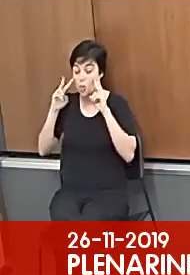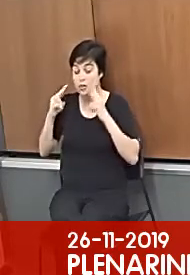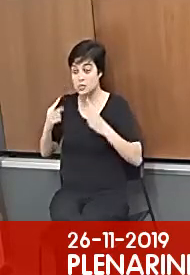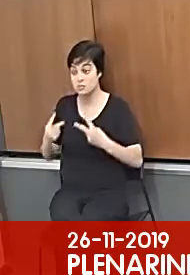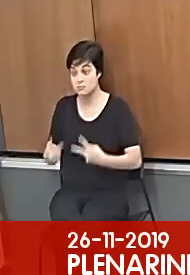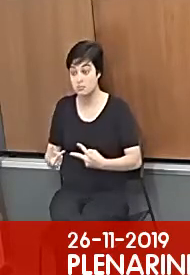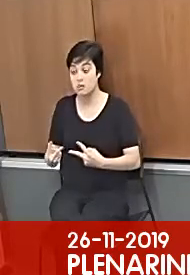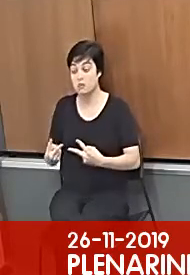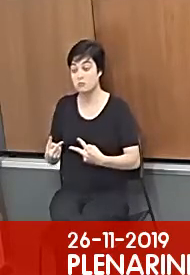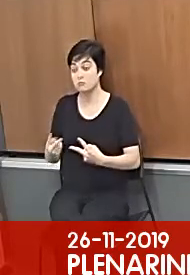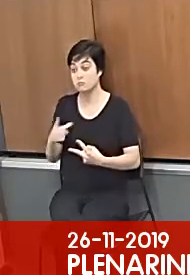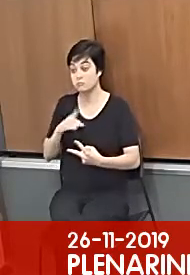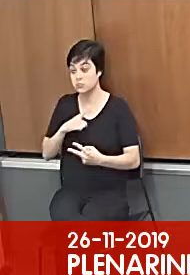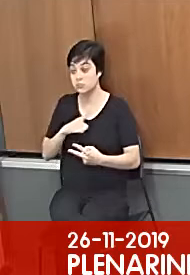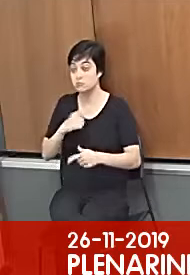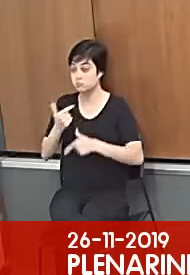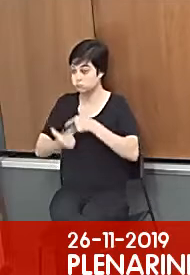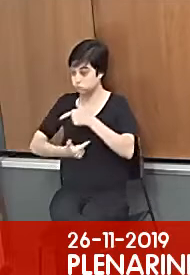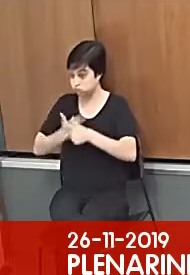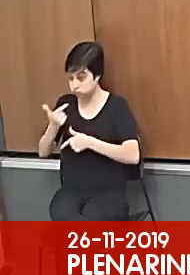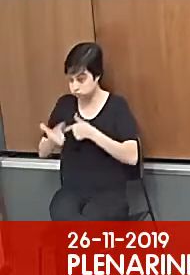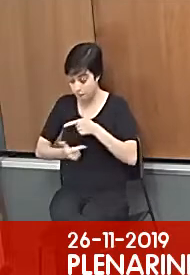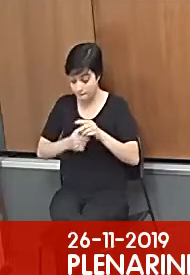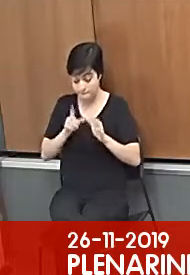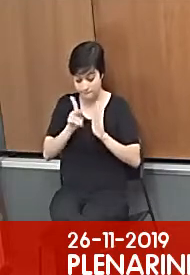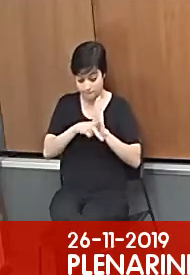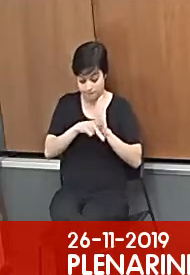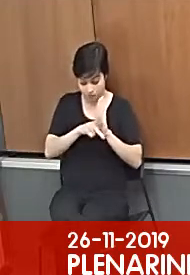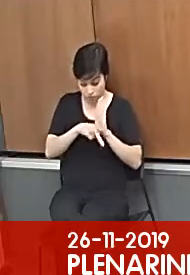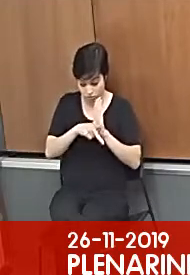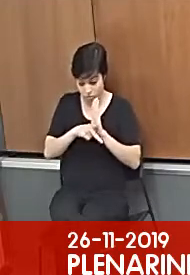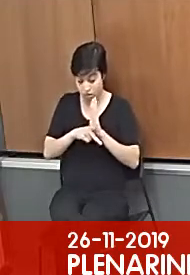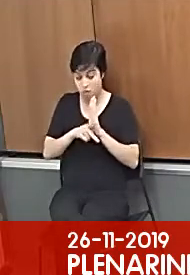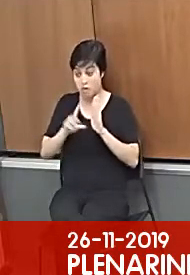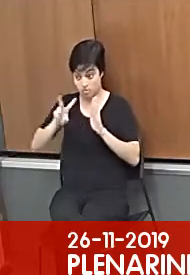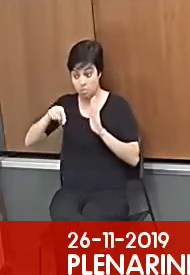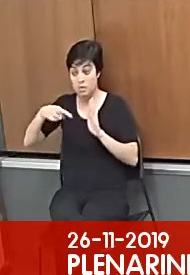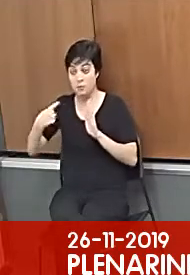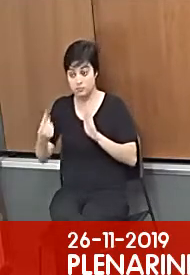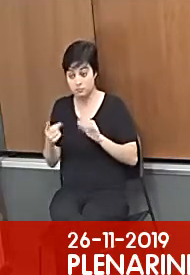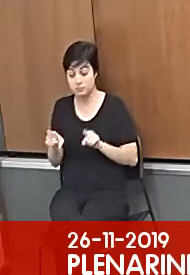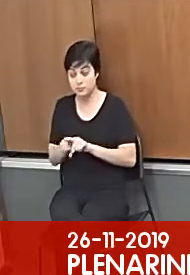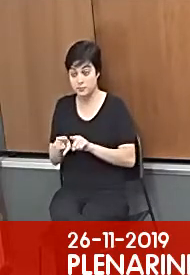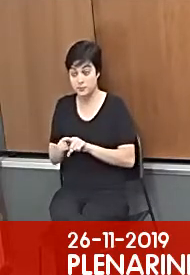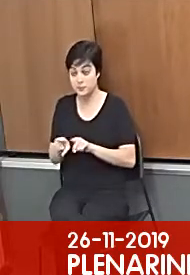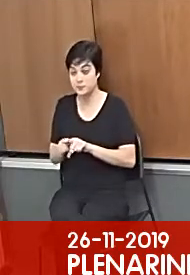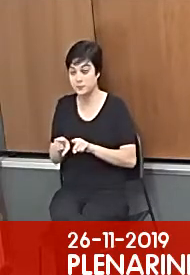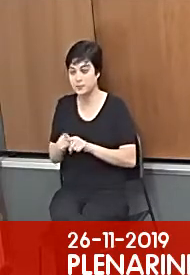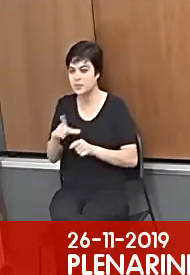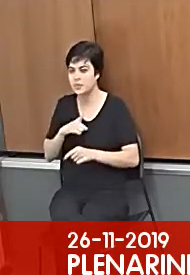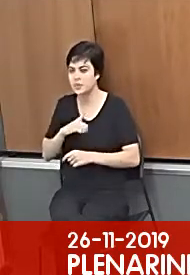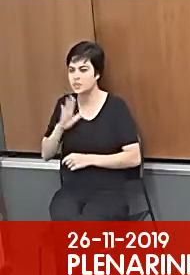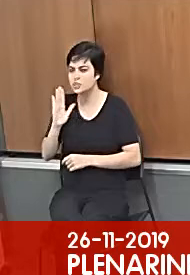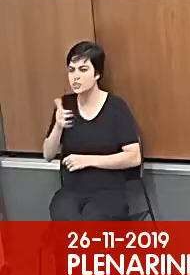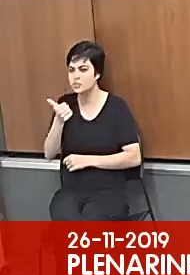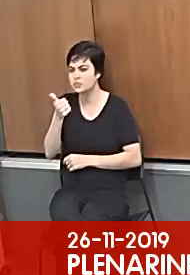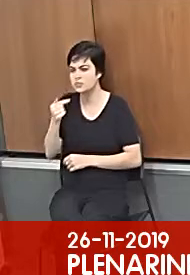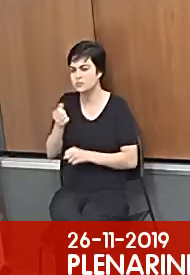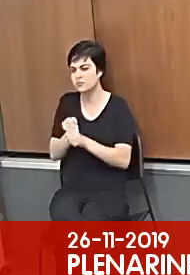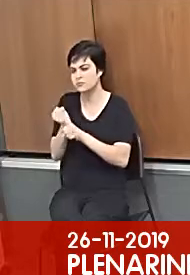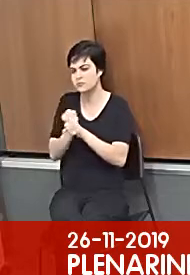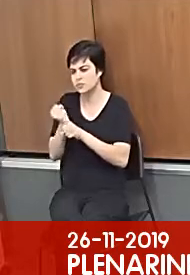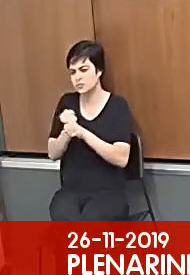passos dados depois do projeto que reconheceu a língua de sinais há 17 anos,